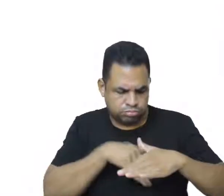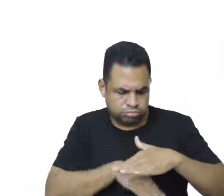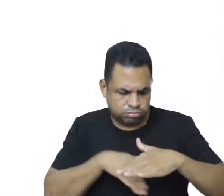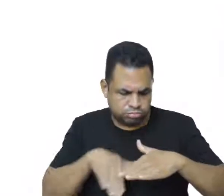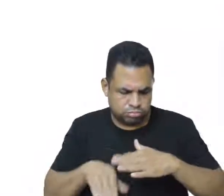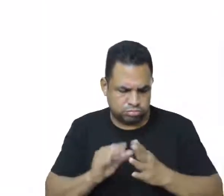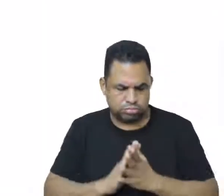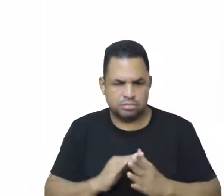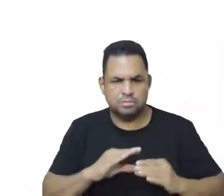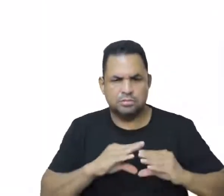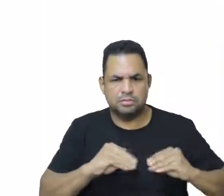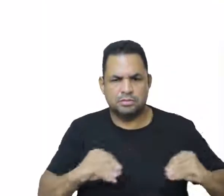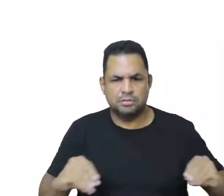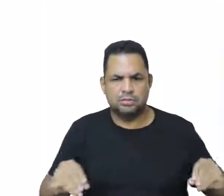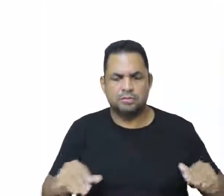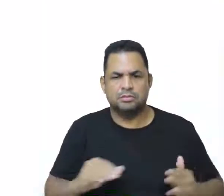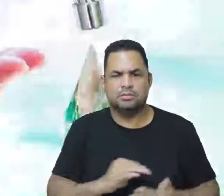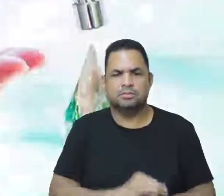subterrâneas.